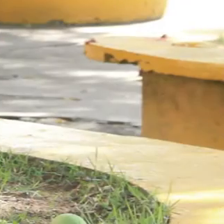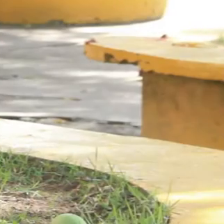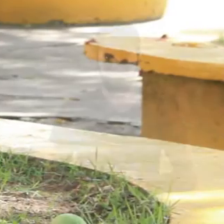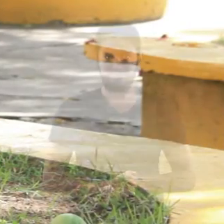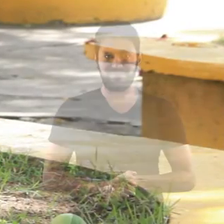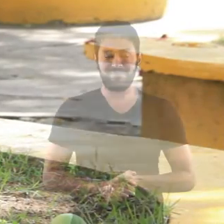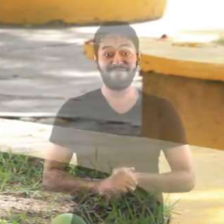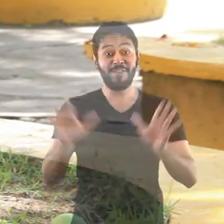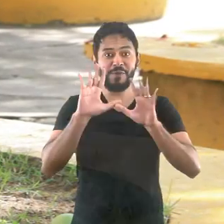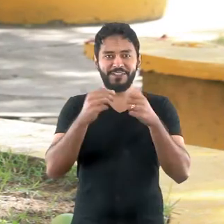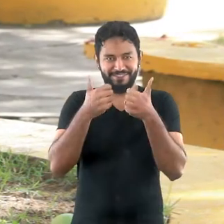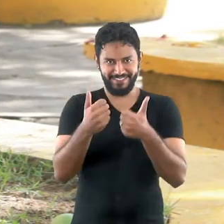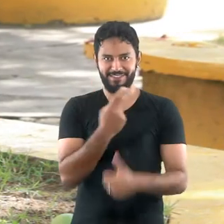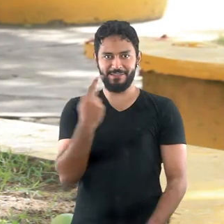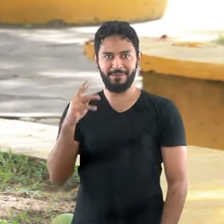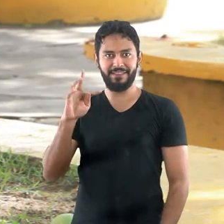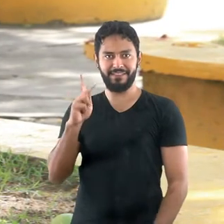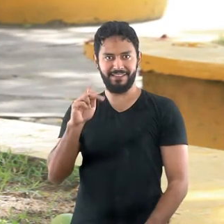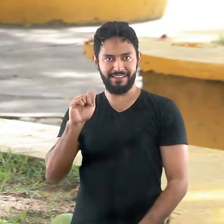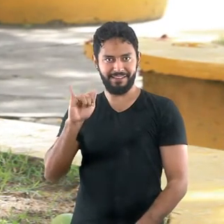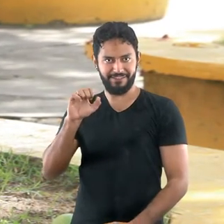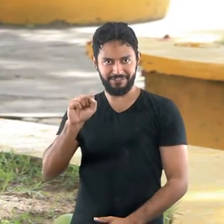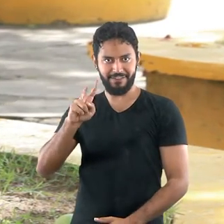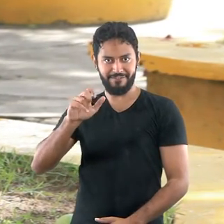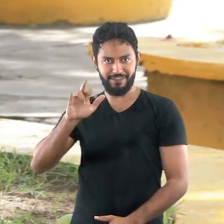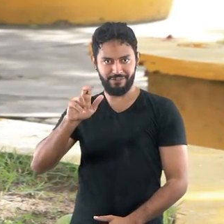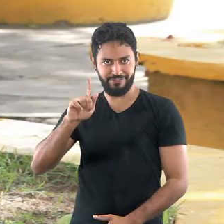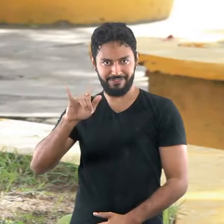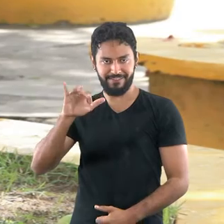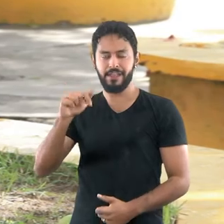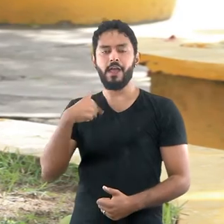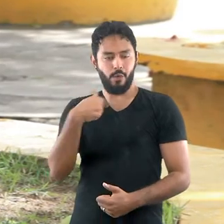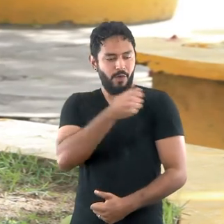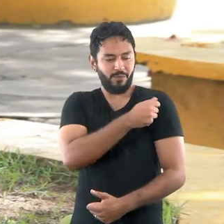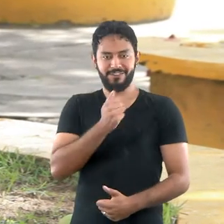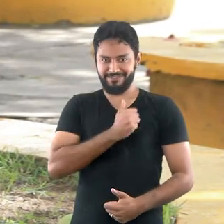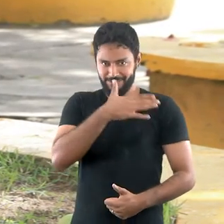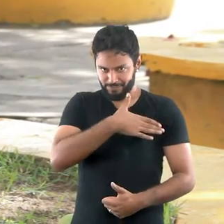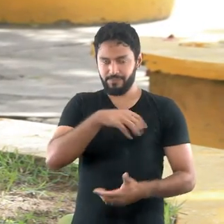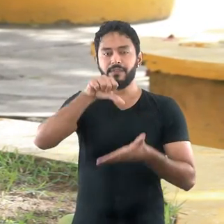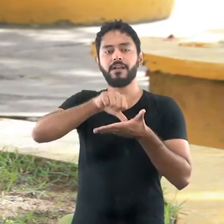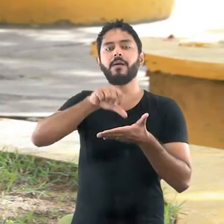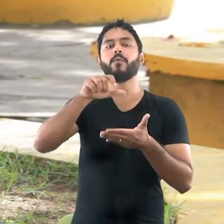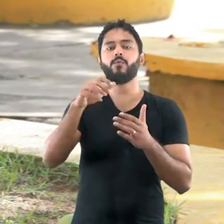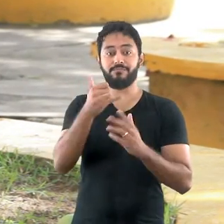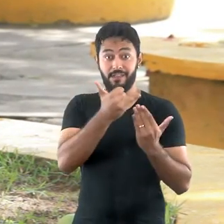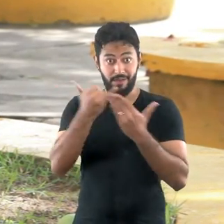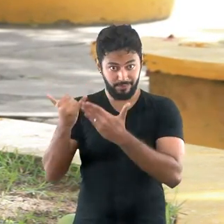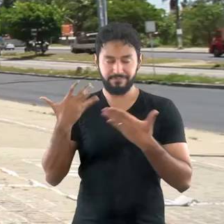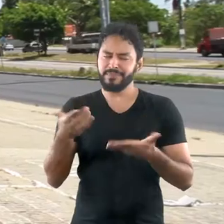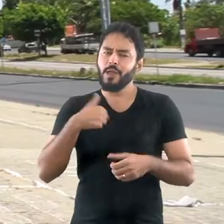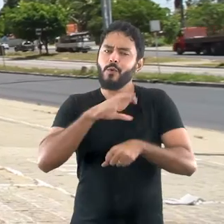Oi, meu nome é Thaís Virgínia, sou estudante do Instituto Federal de Pernambuco, campus Igaraçu, faço curso técnico em